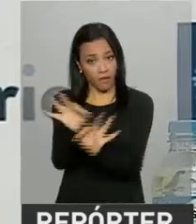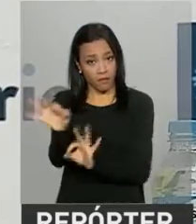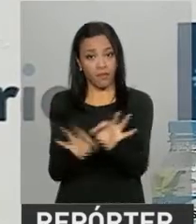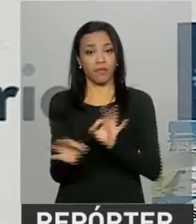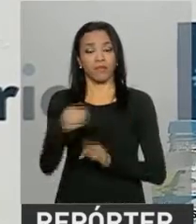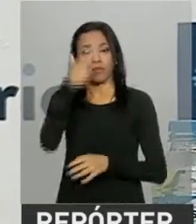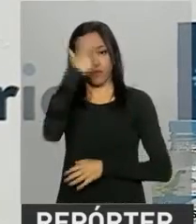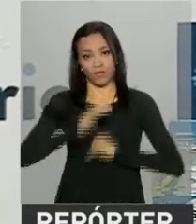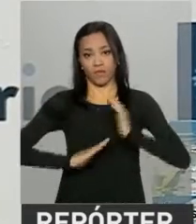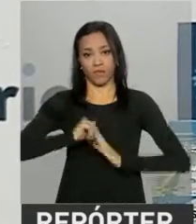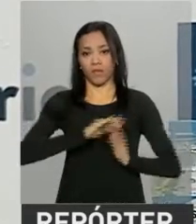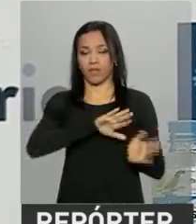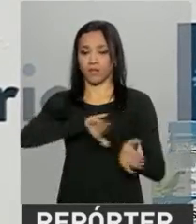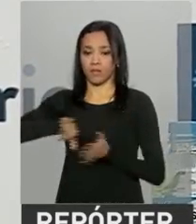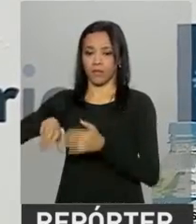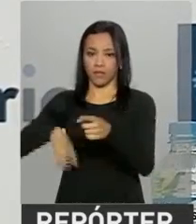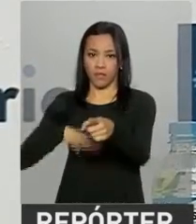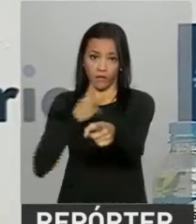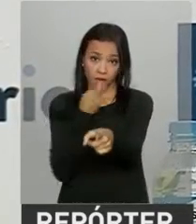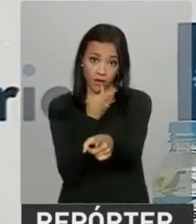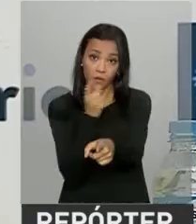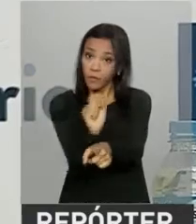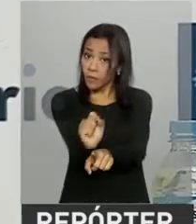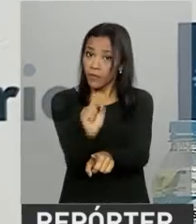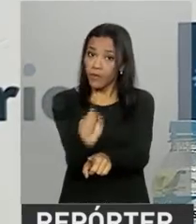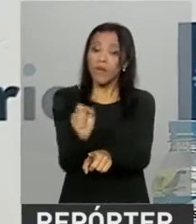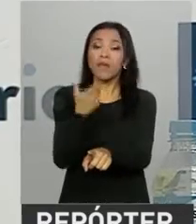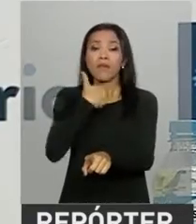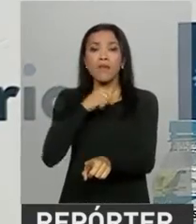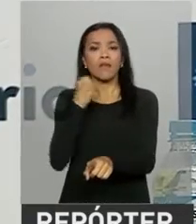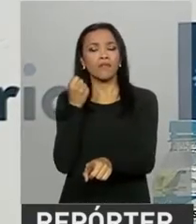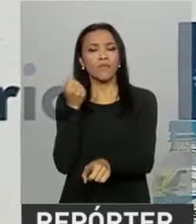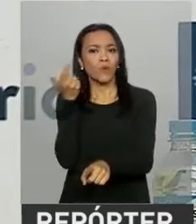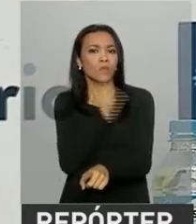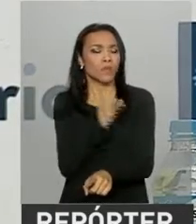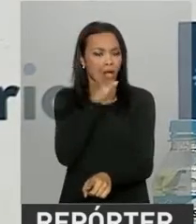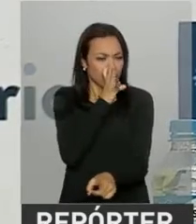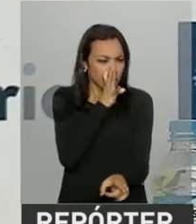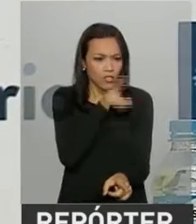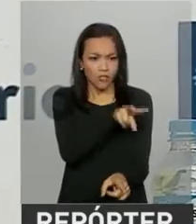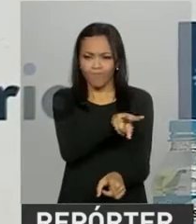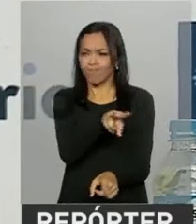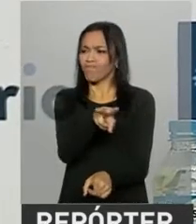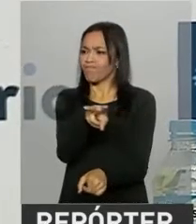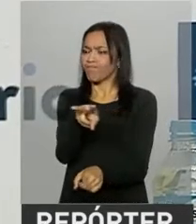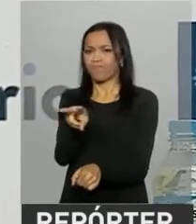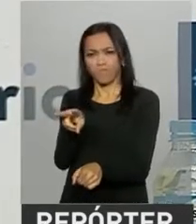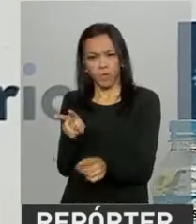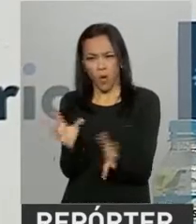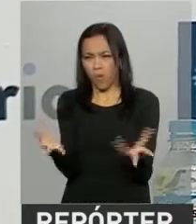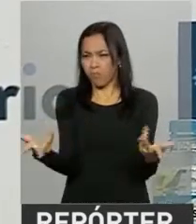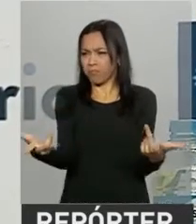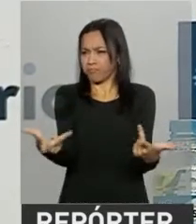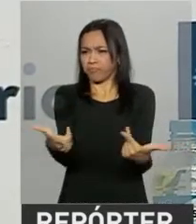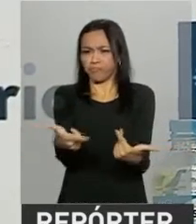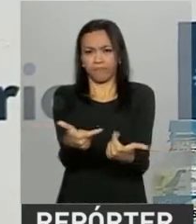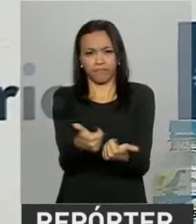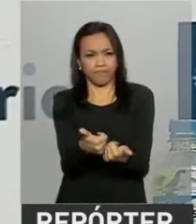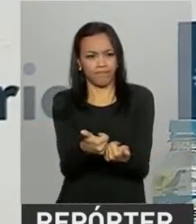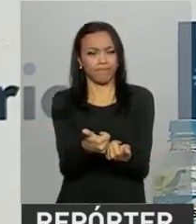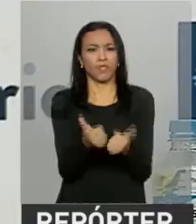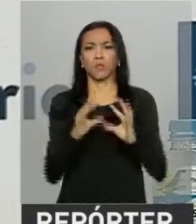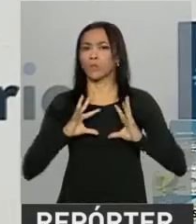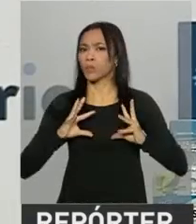Puderam assistir nos Jogos Olímpicos, jogos feitos com absoluta eficiência,